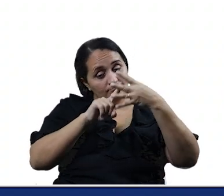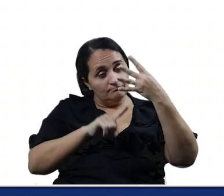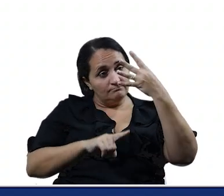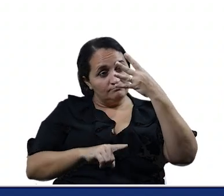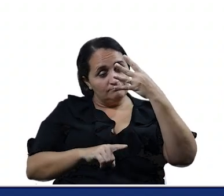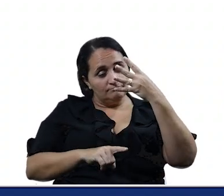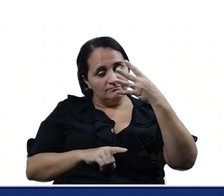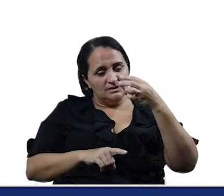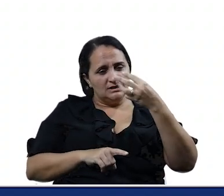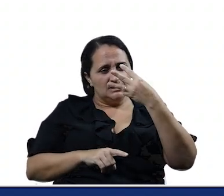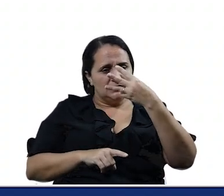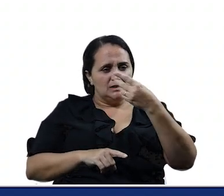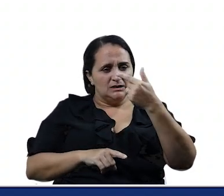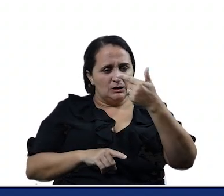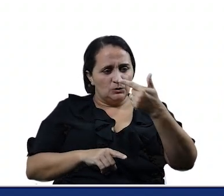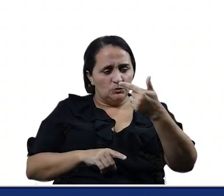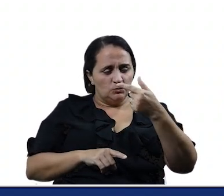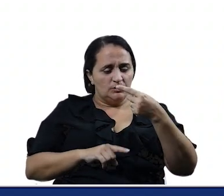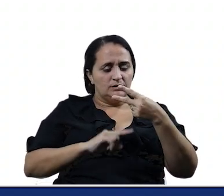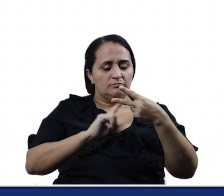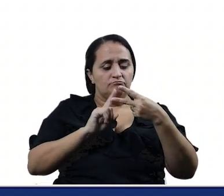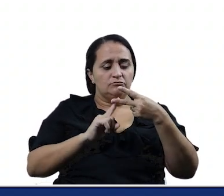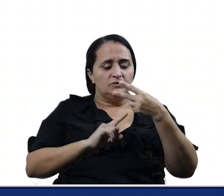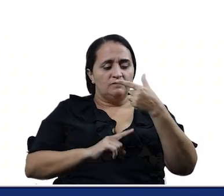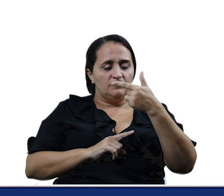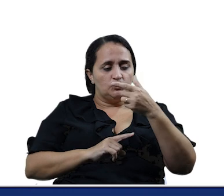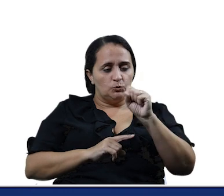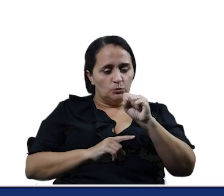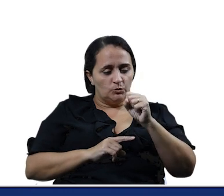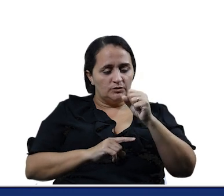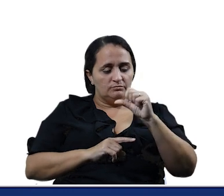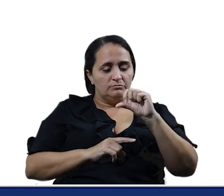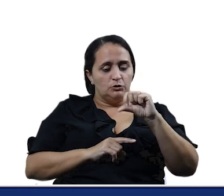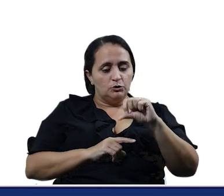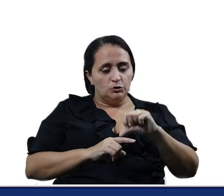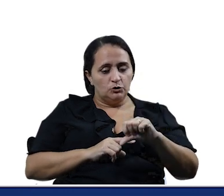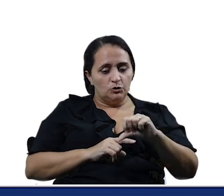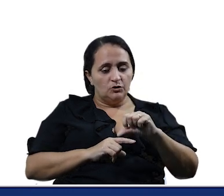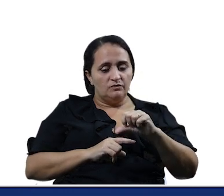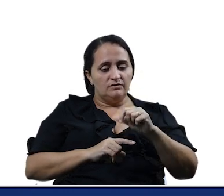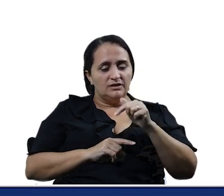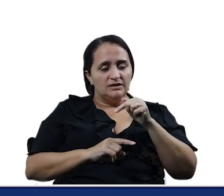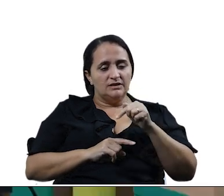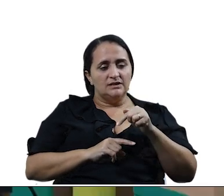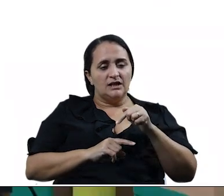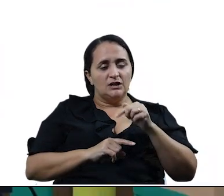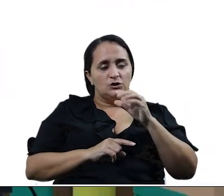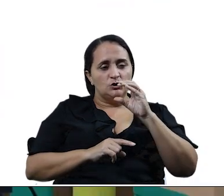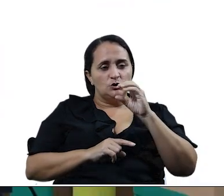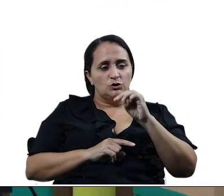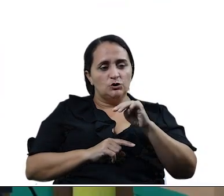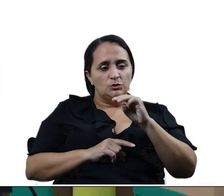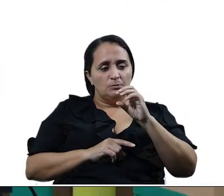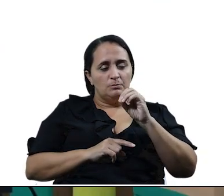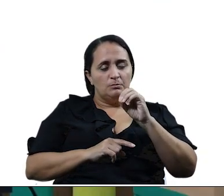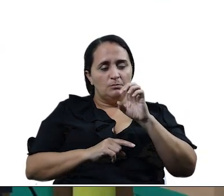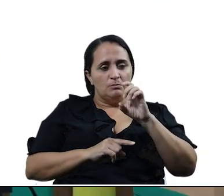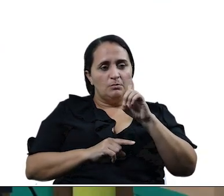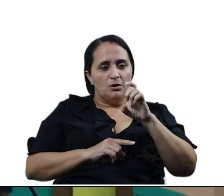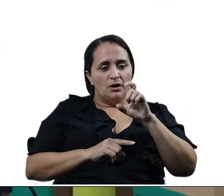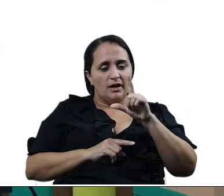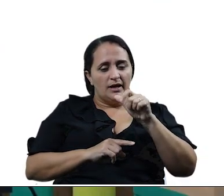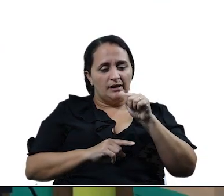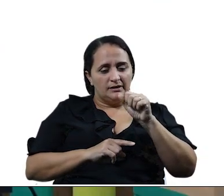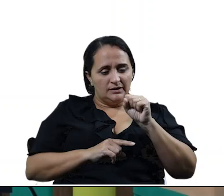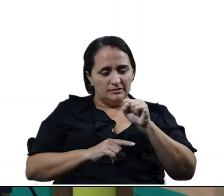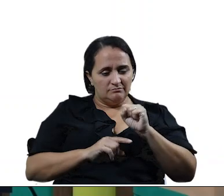moedas, 28 moedas, 9 moedas e 7 moedas. Uma coisa rápida da